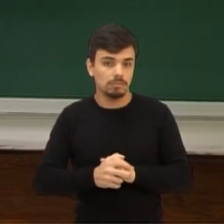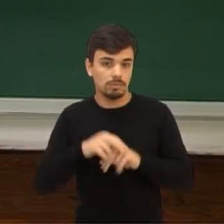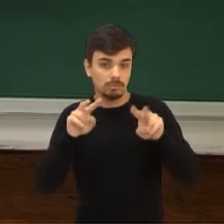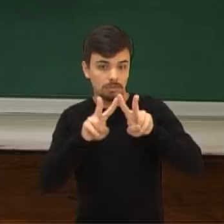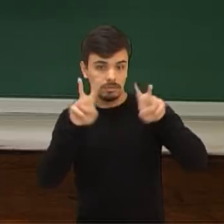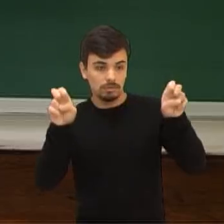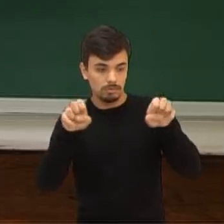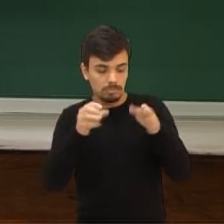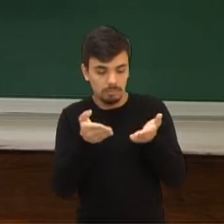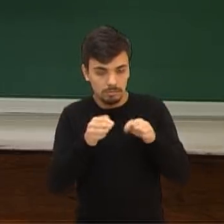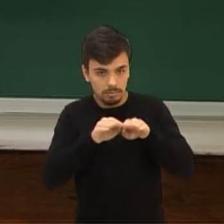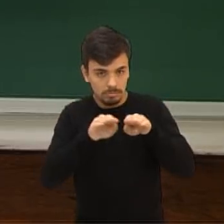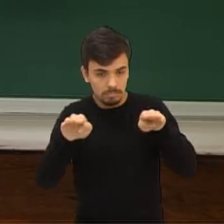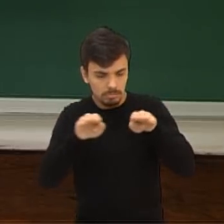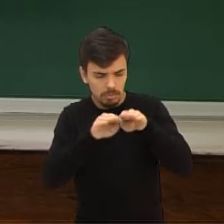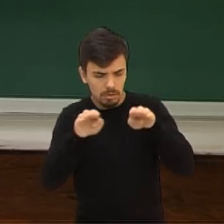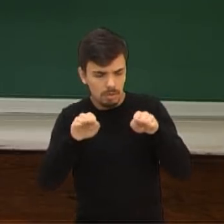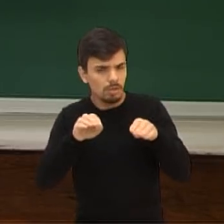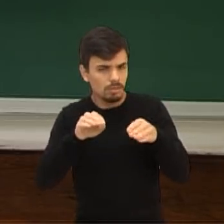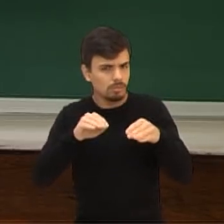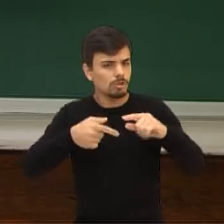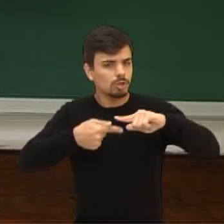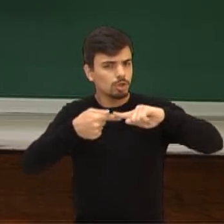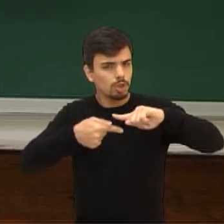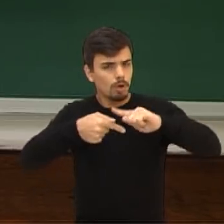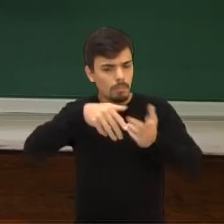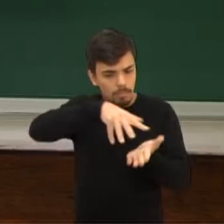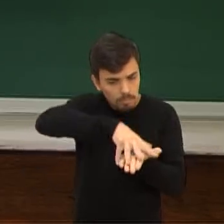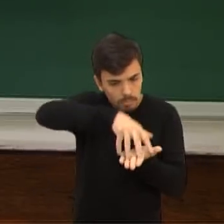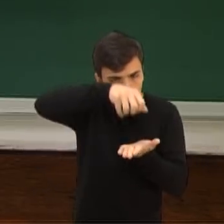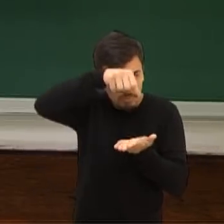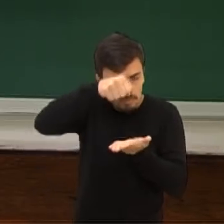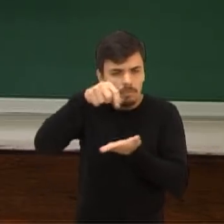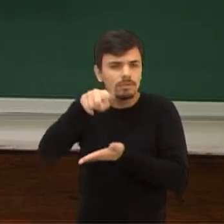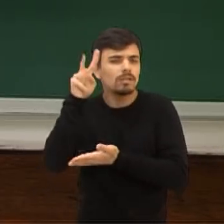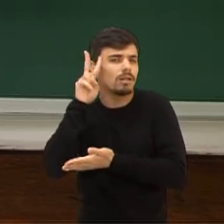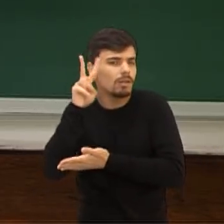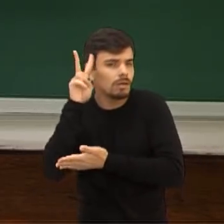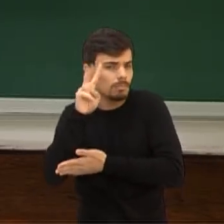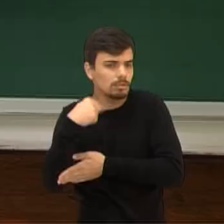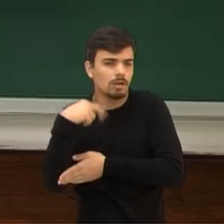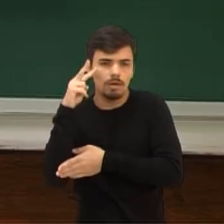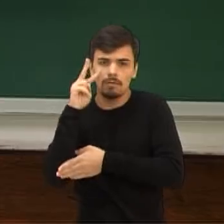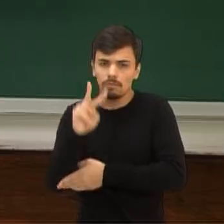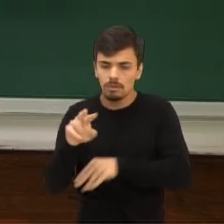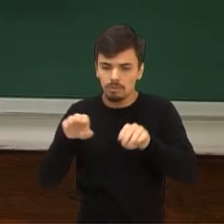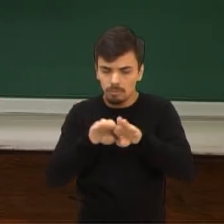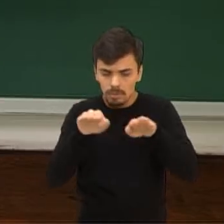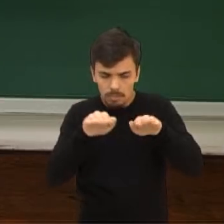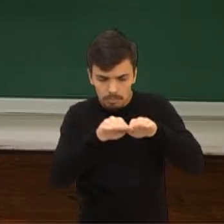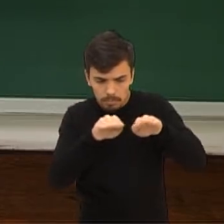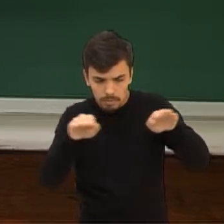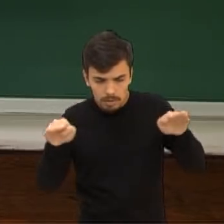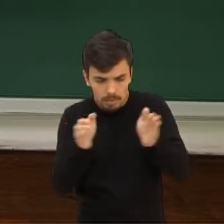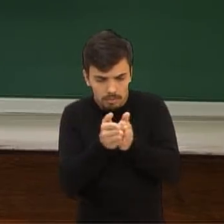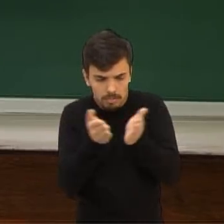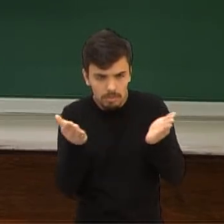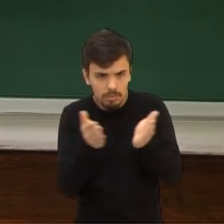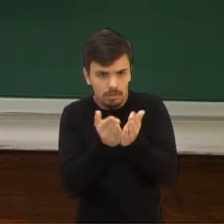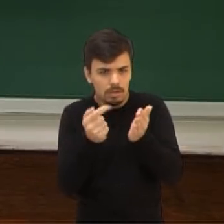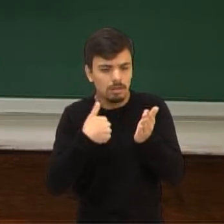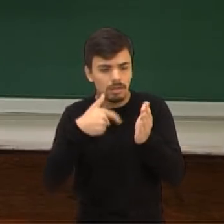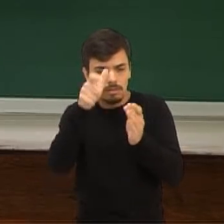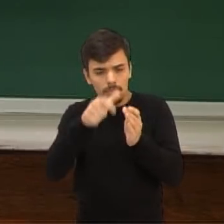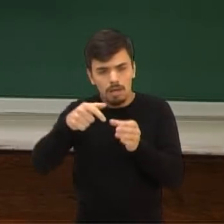as planificações de sólidos geométricos. Lembram lá que nós vimos a planificação de poliedros,